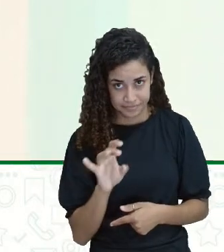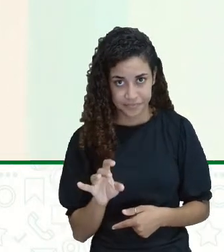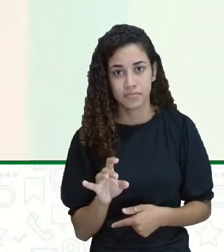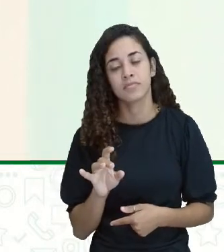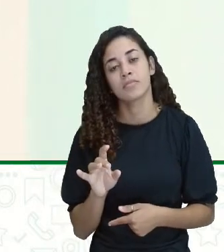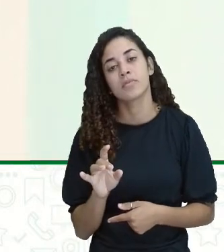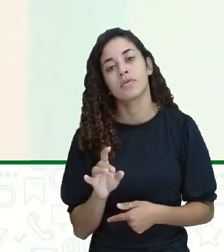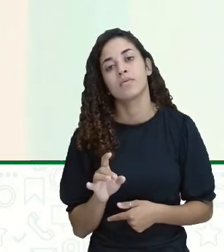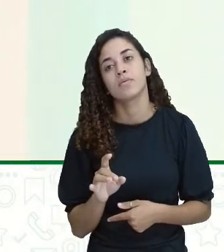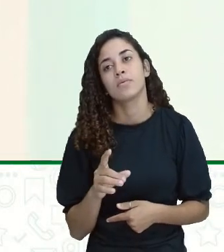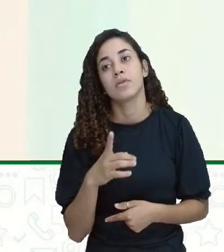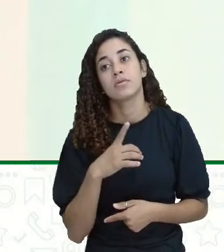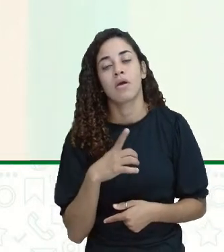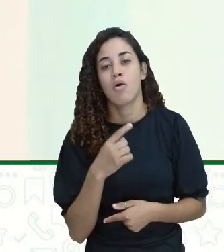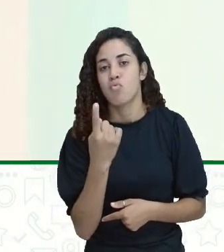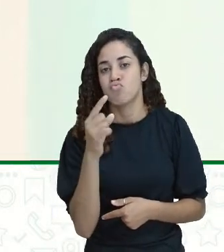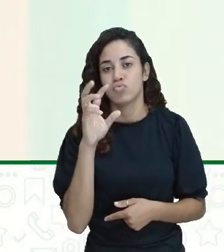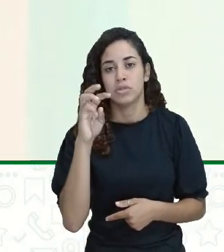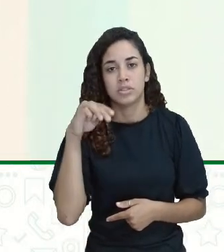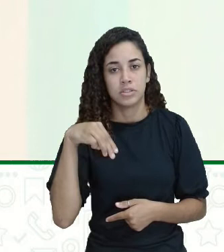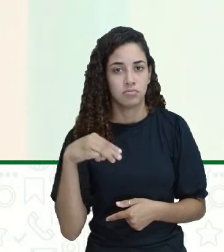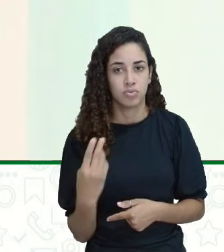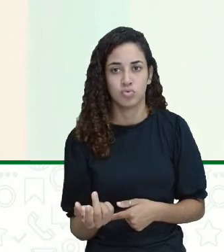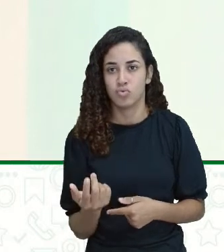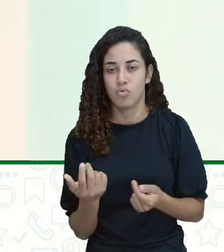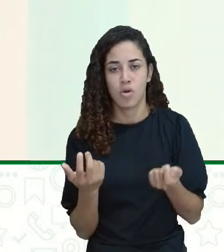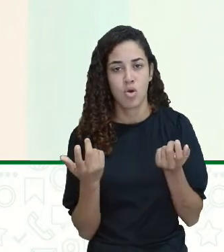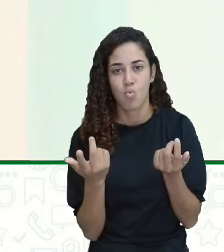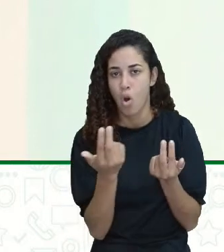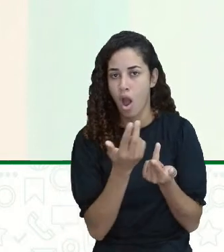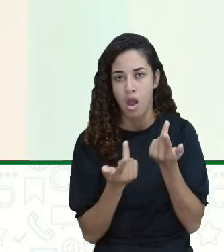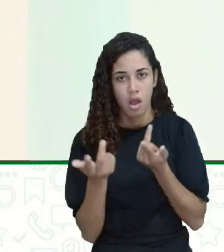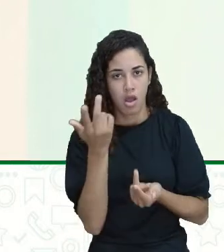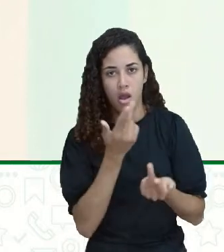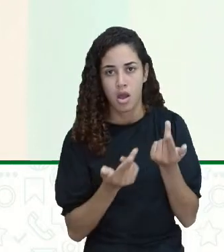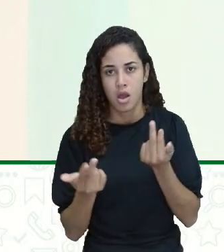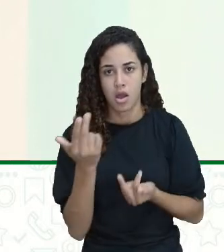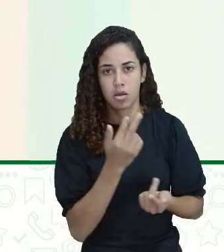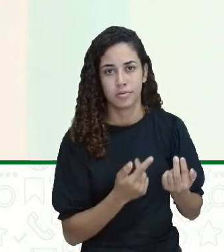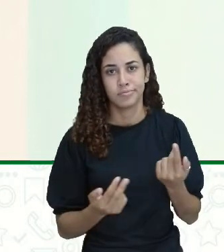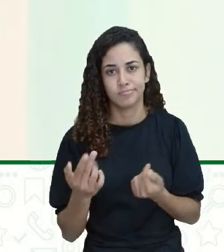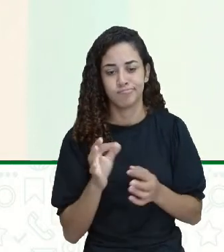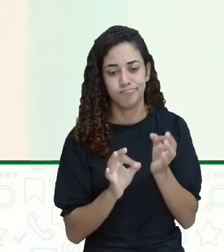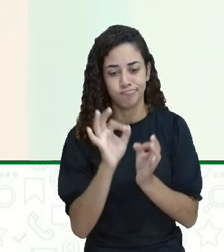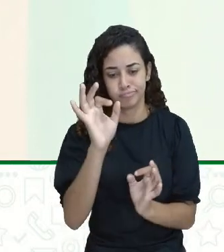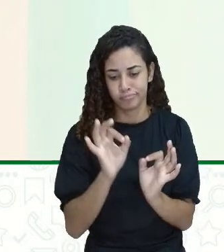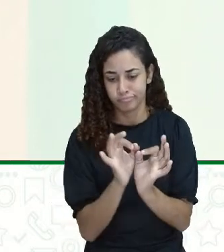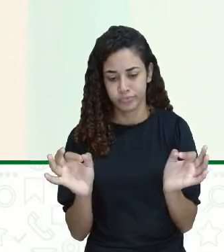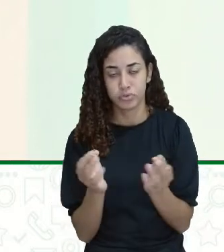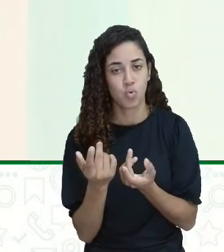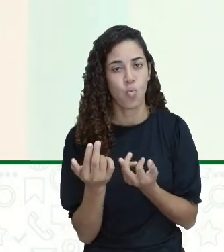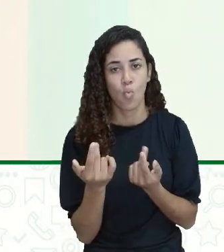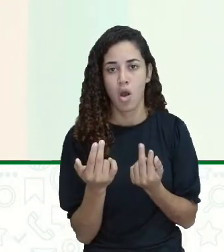gente sabe que todos os pedacinhos aí são iguais, tem a mesma medida, ou seja,